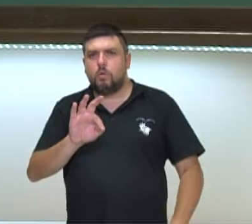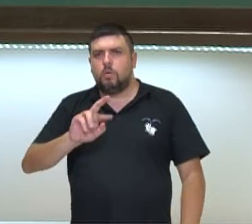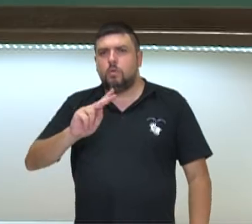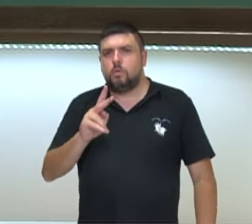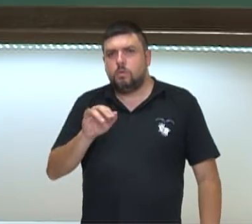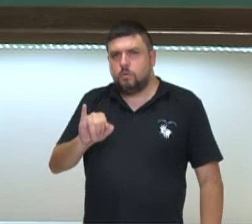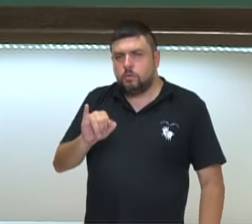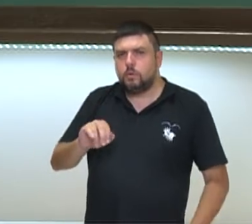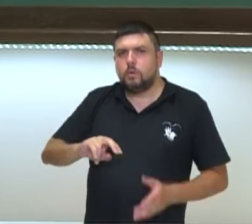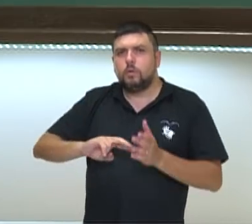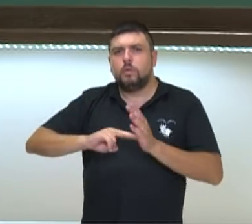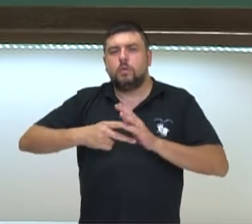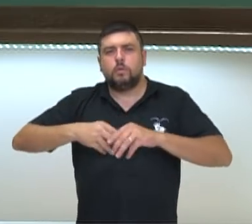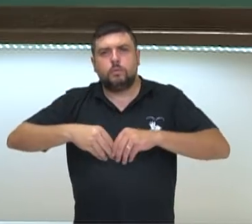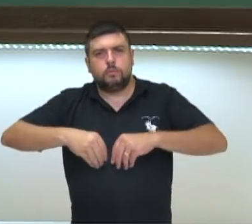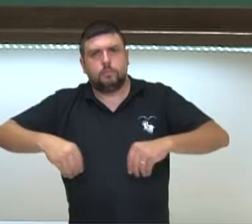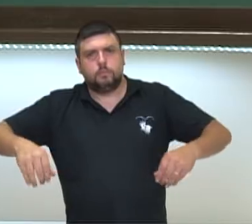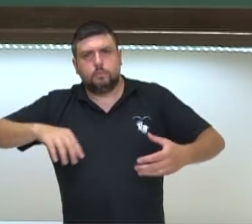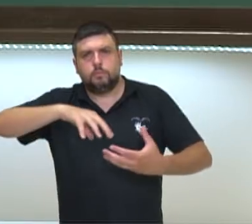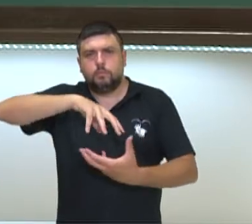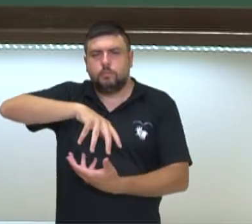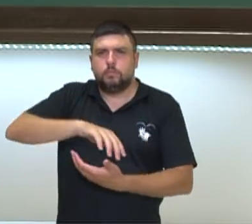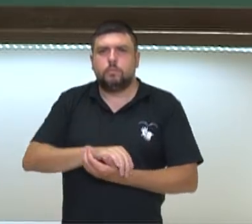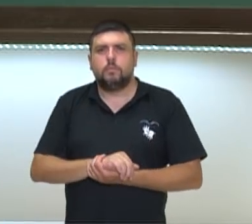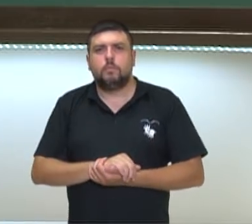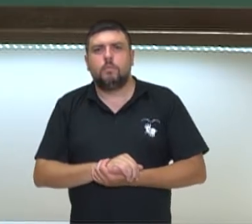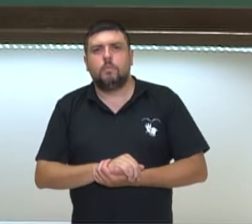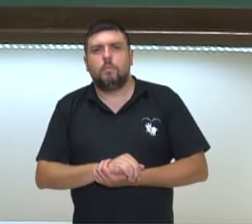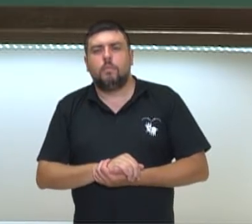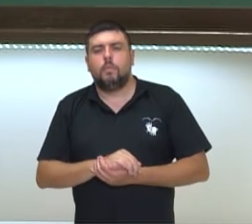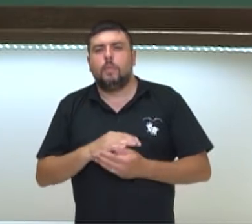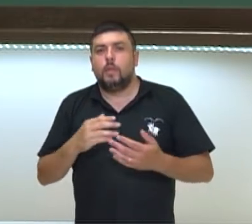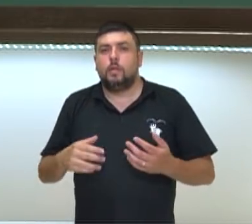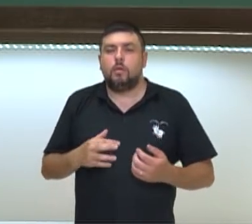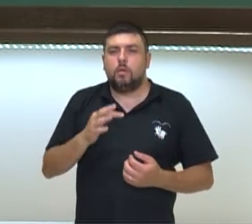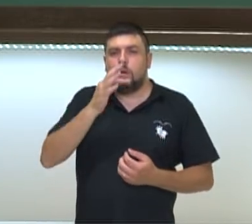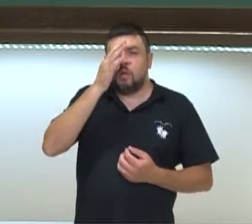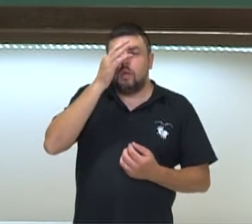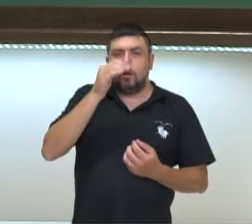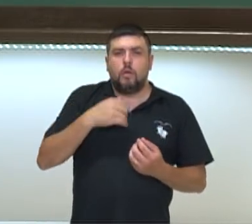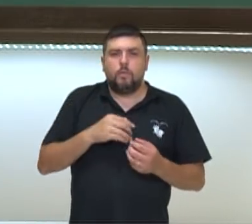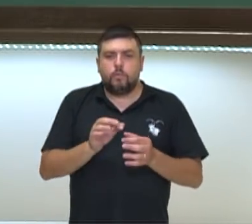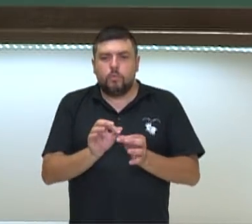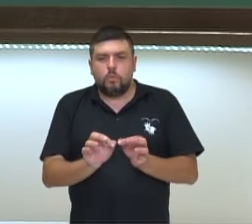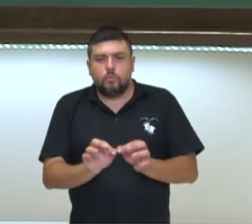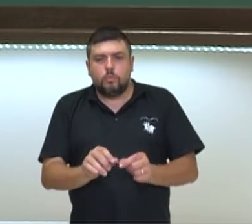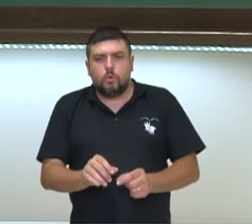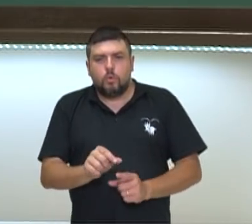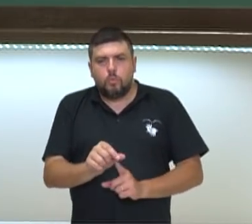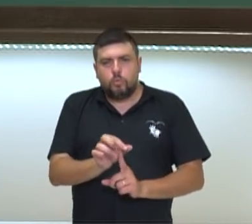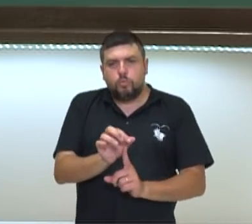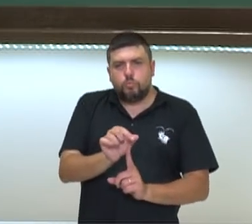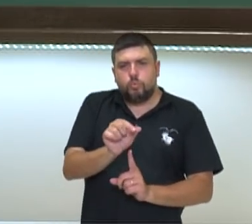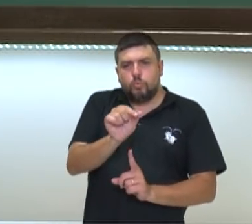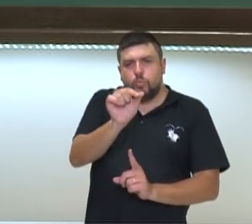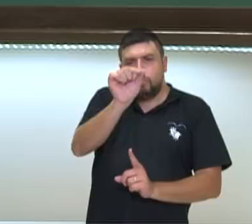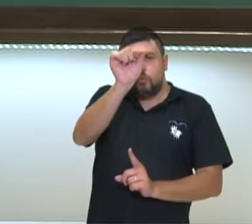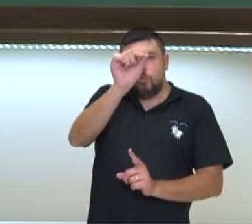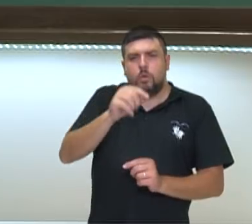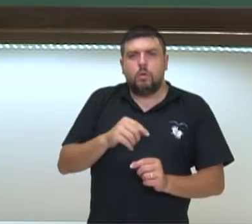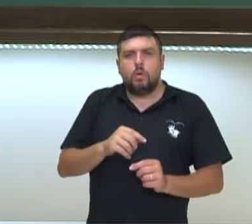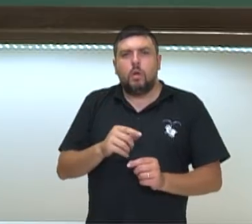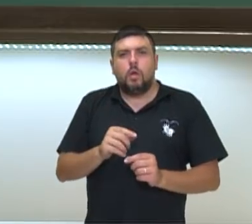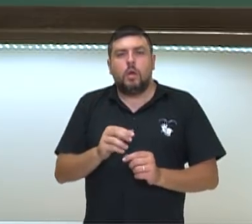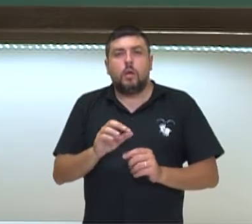vai ter 3 ramos de flor, um bem grande no centro, que é o céu, um que é um pouco inclinado para